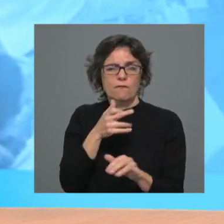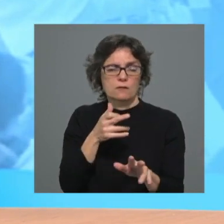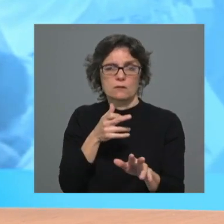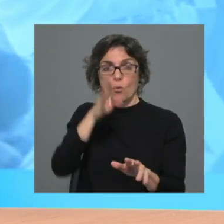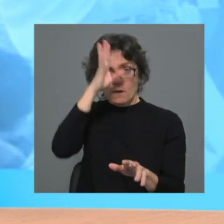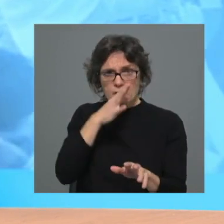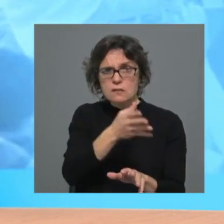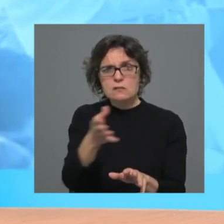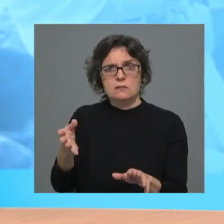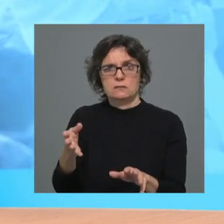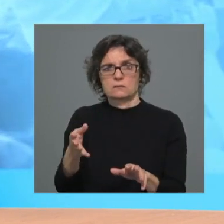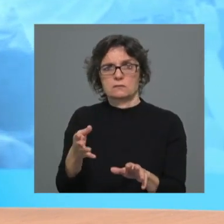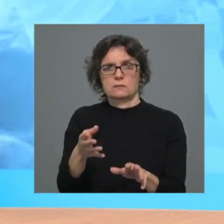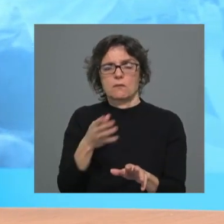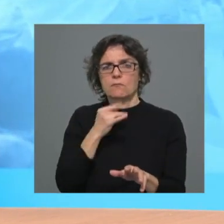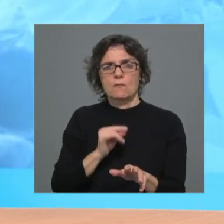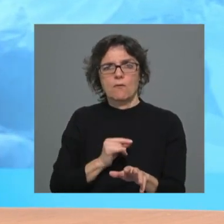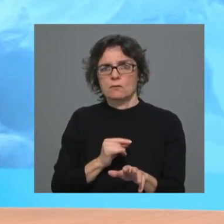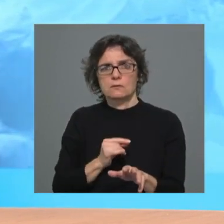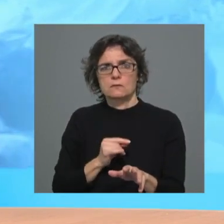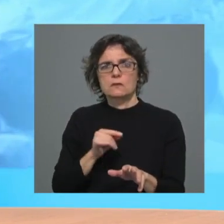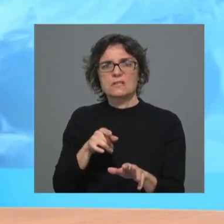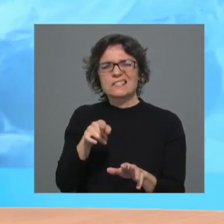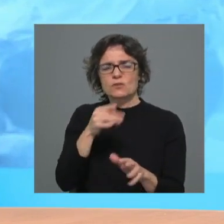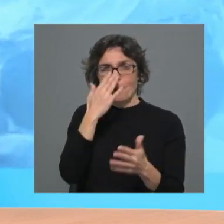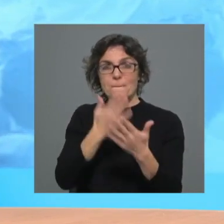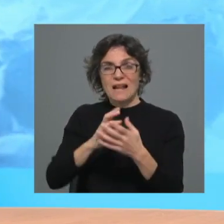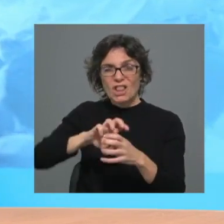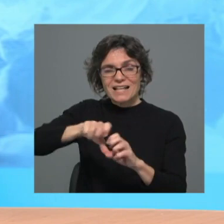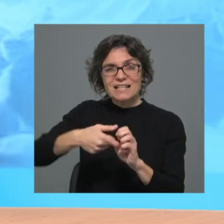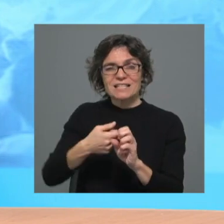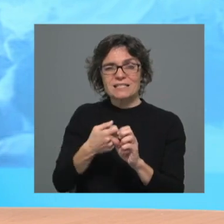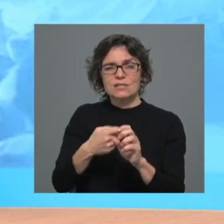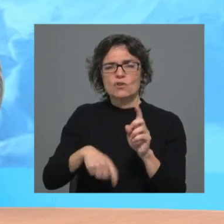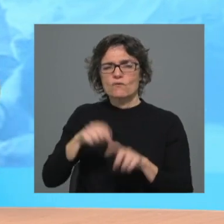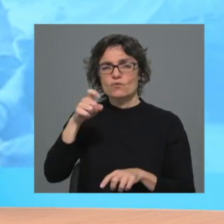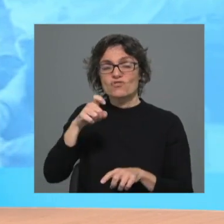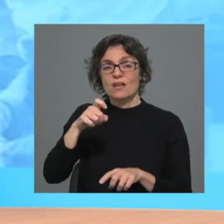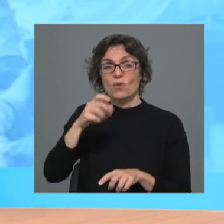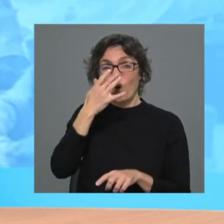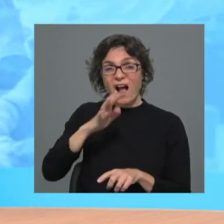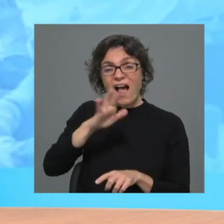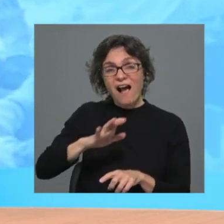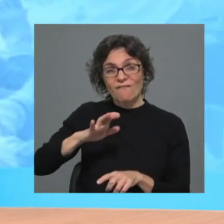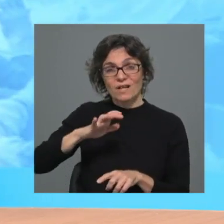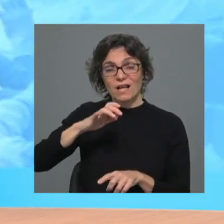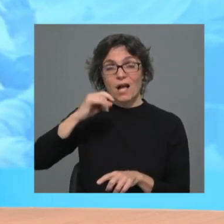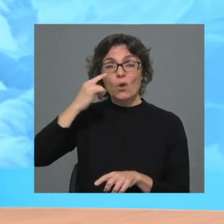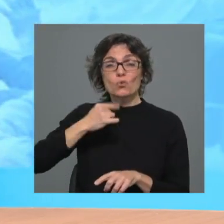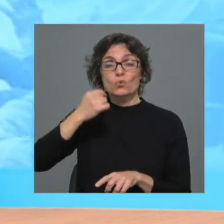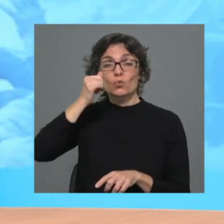insistiu muito na ideia da maior crise de refugiados em África, no Sudão do Sul, não é em termos de